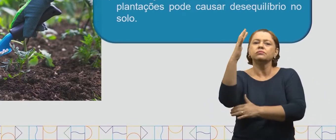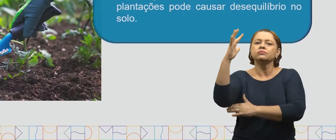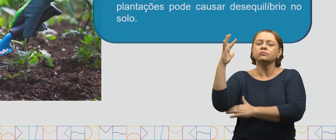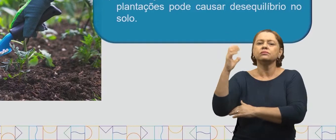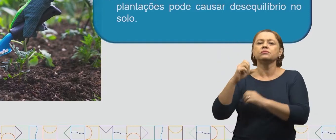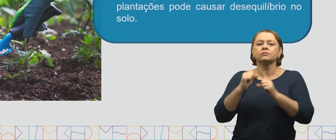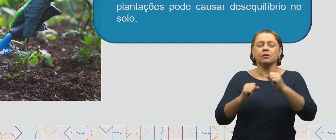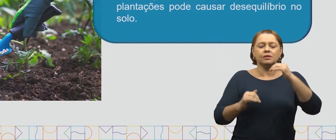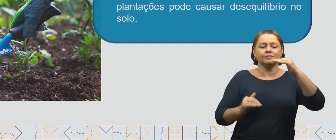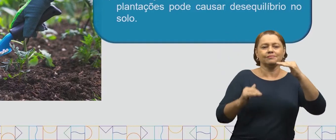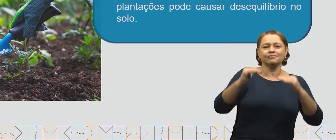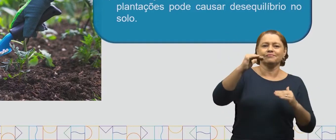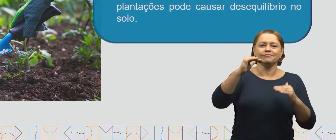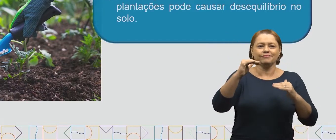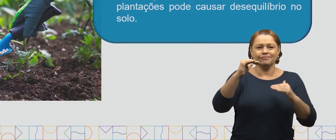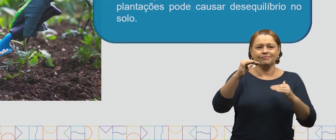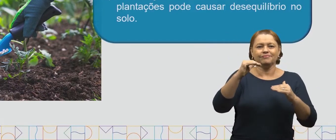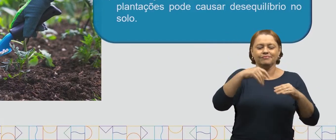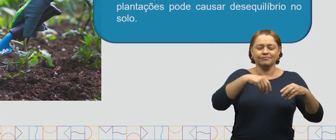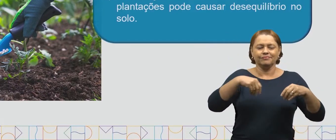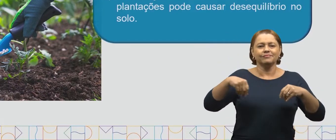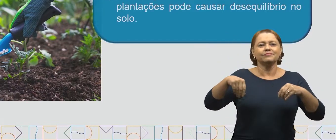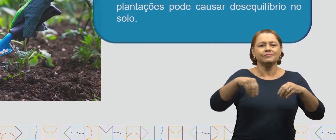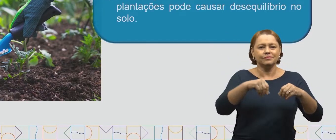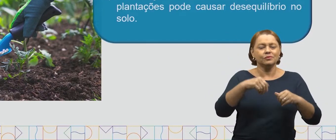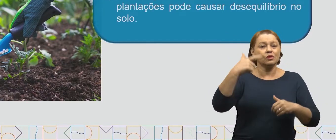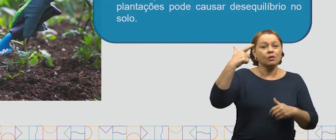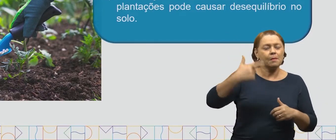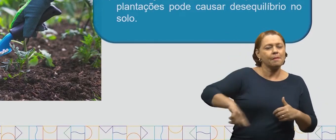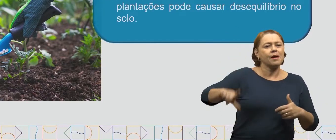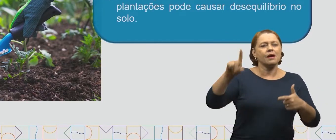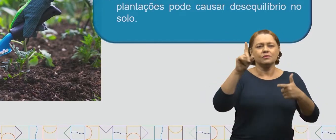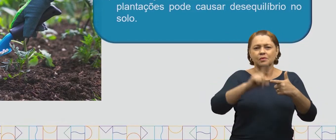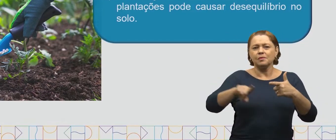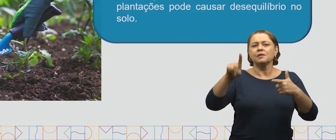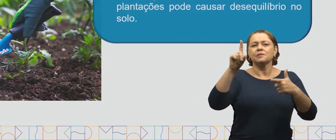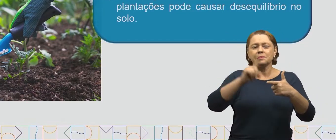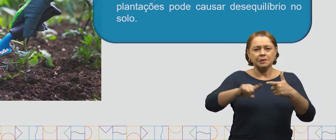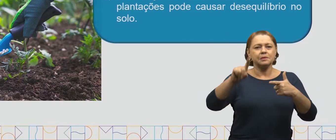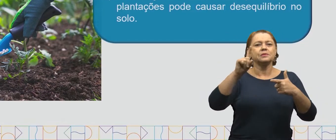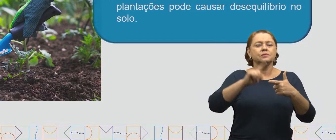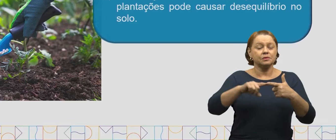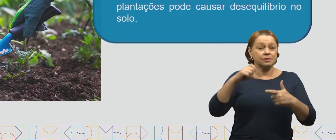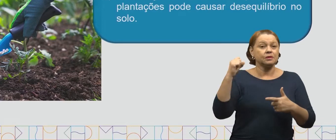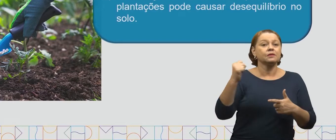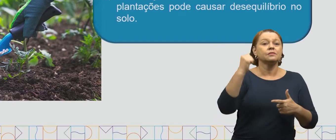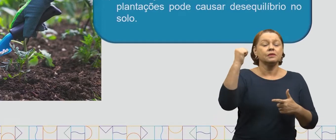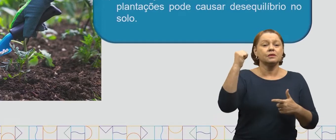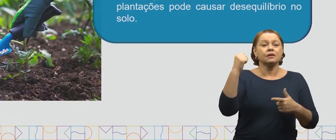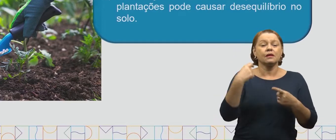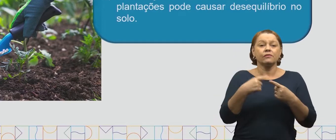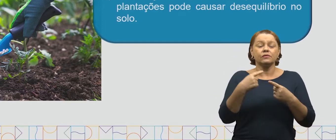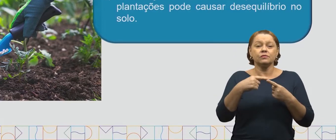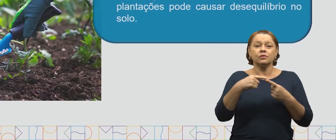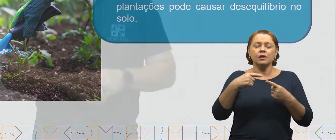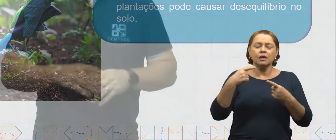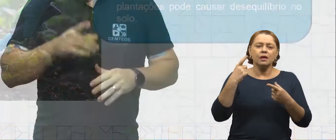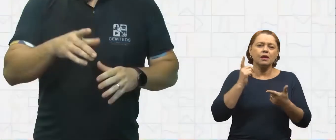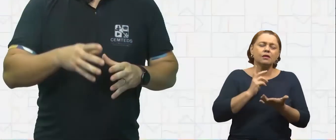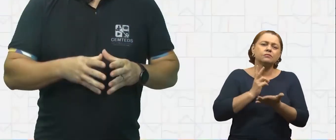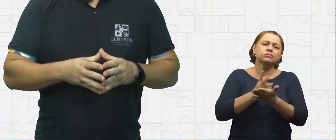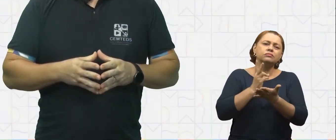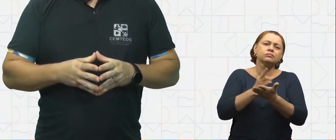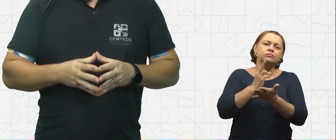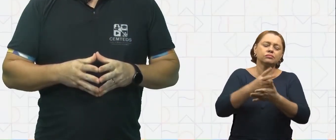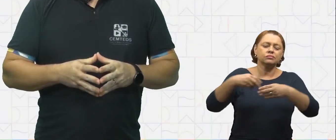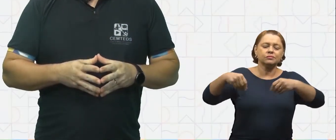causar desequilíbrio no solo, provocando mais problemas do que benefícios, principalmente quando usado a longo prazo.